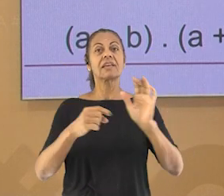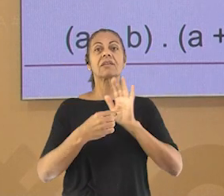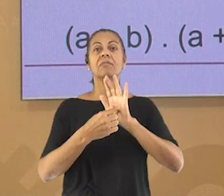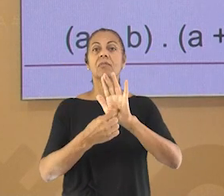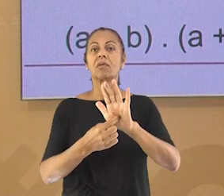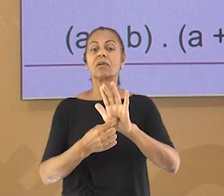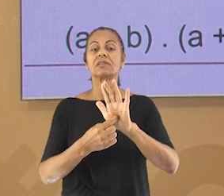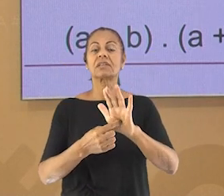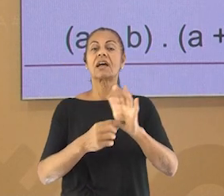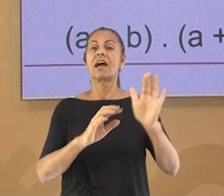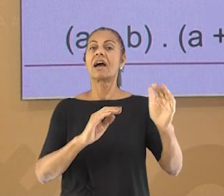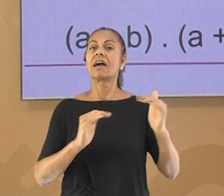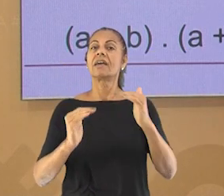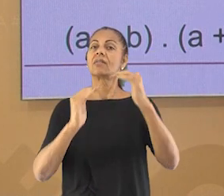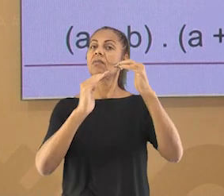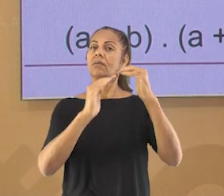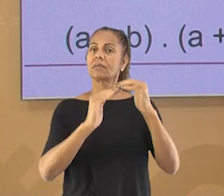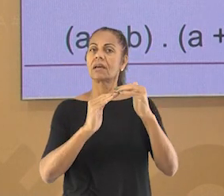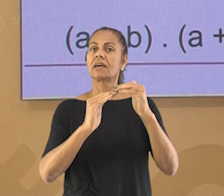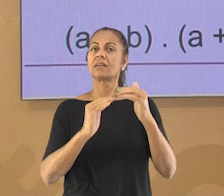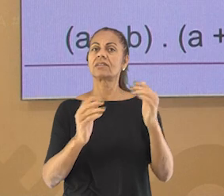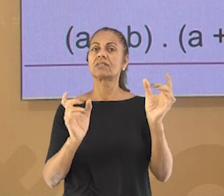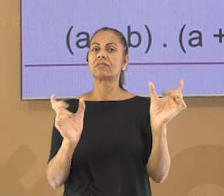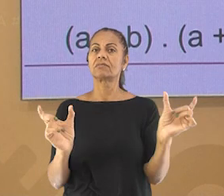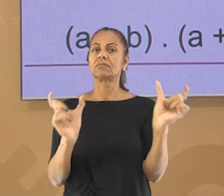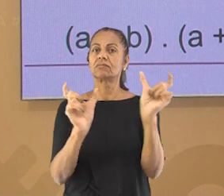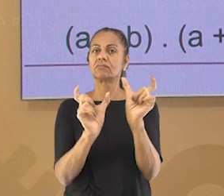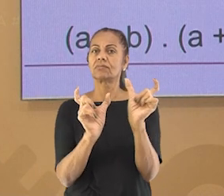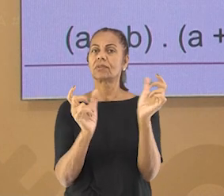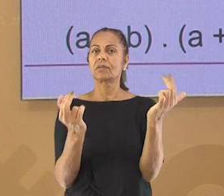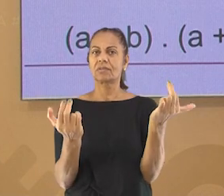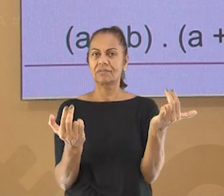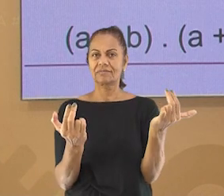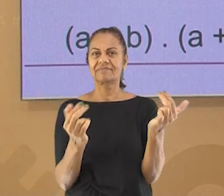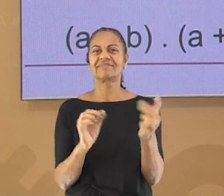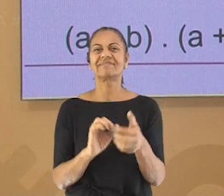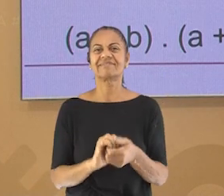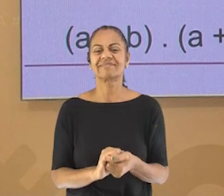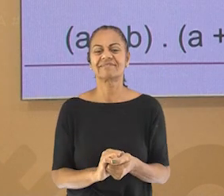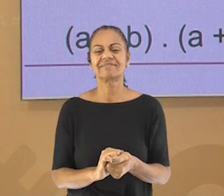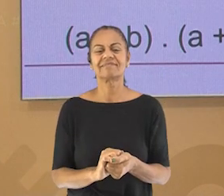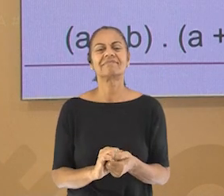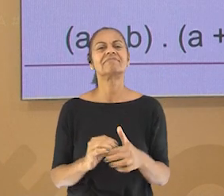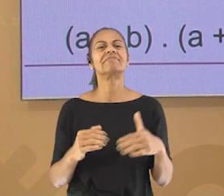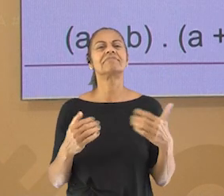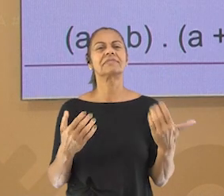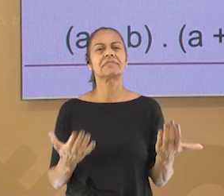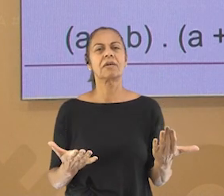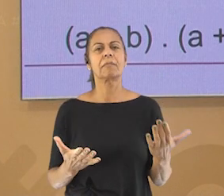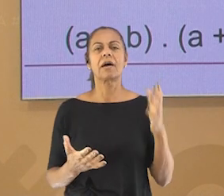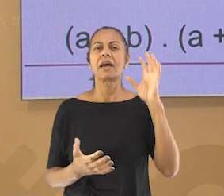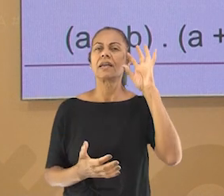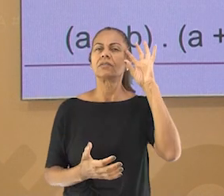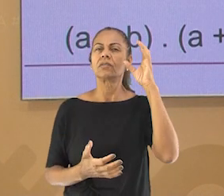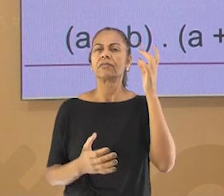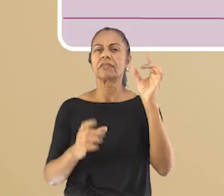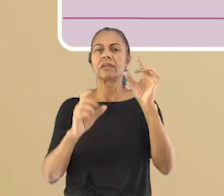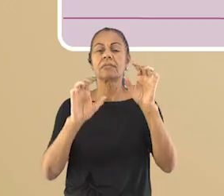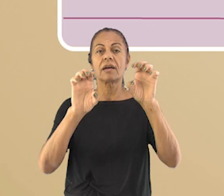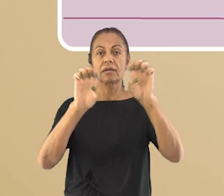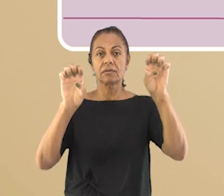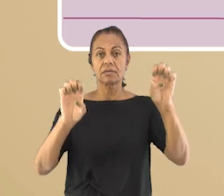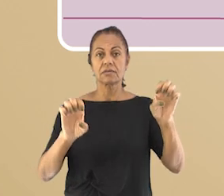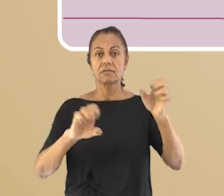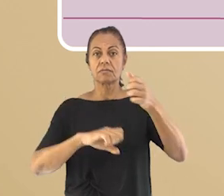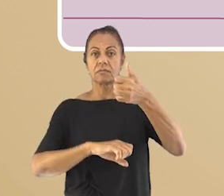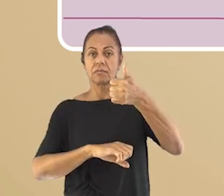uma equação, ela é uma sentença que mostra a igualdade entre duas expressões.